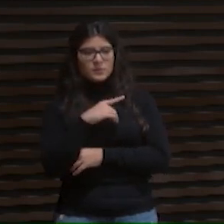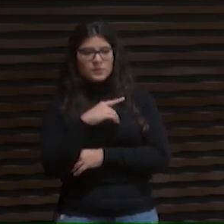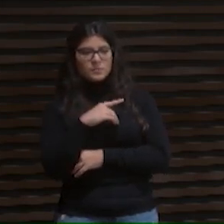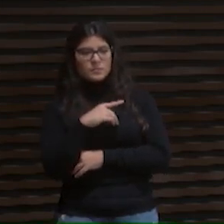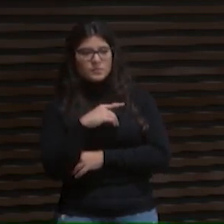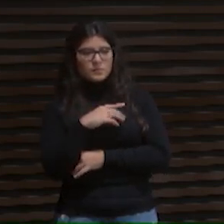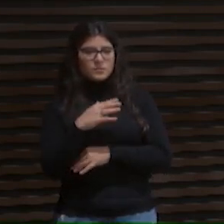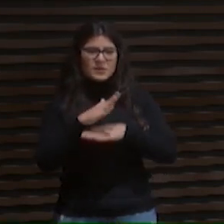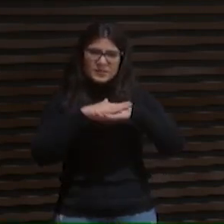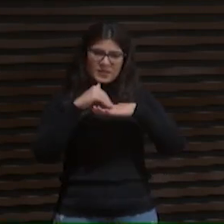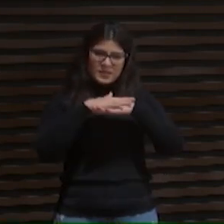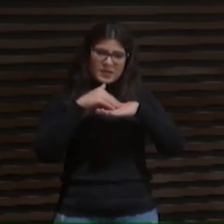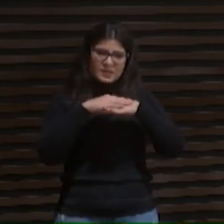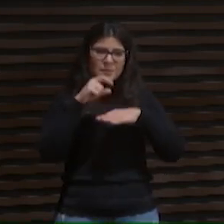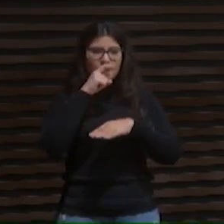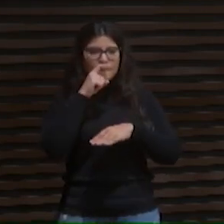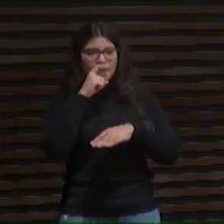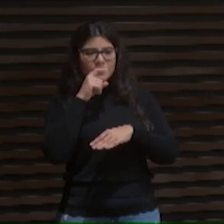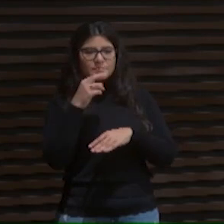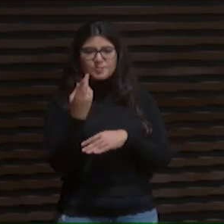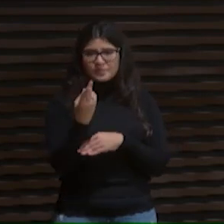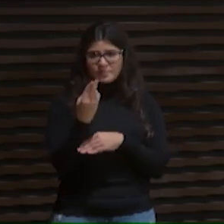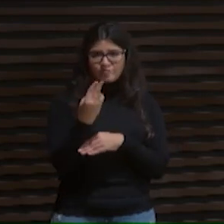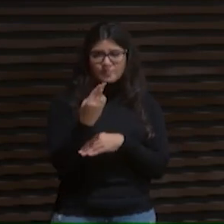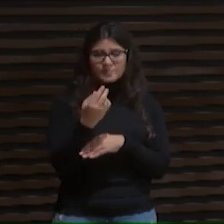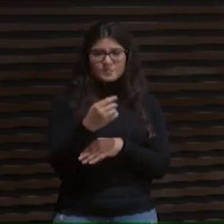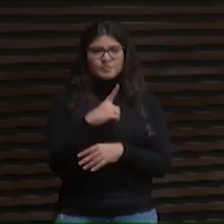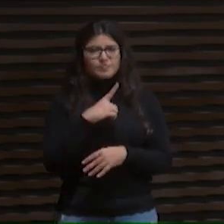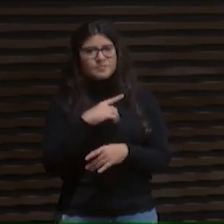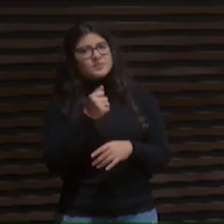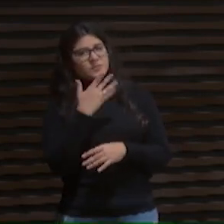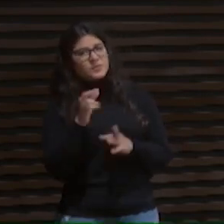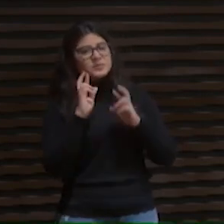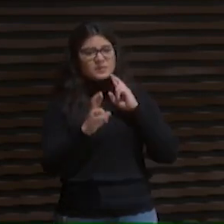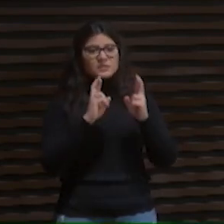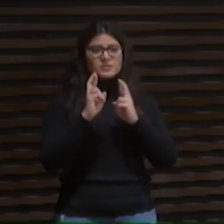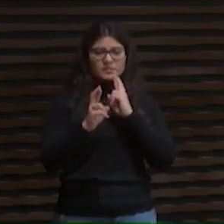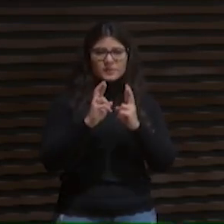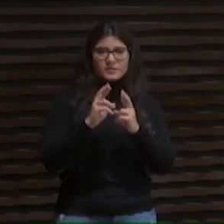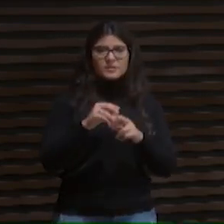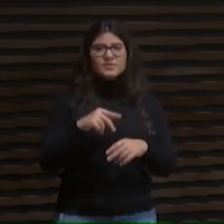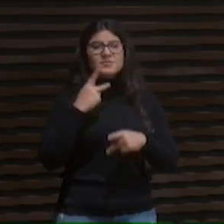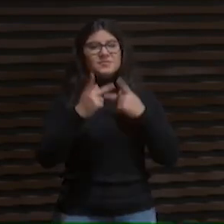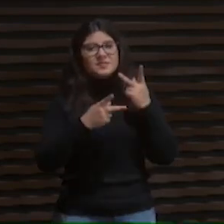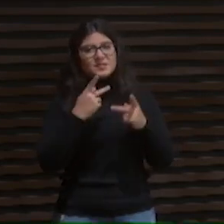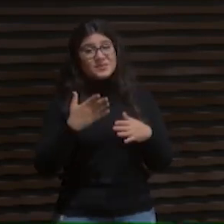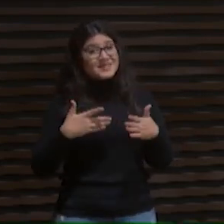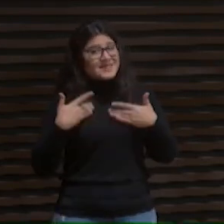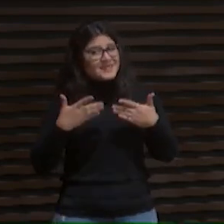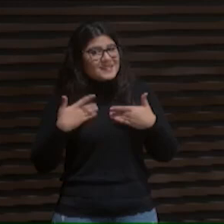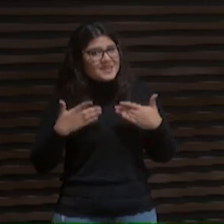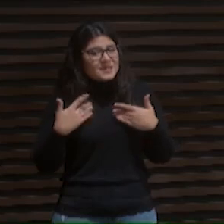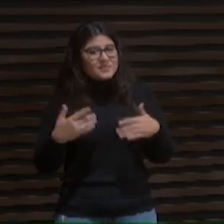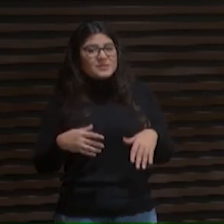paternal com Tito. Ele gozou de bons relacionamentos. Ele mesmo diz: alegrai-vos, mas em